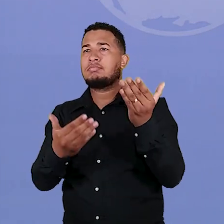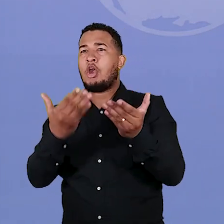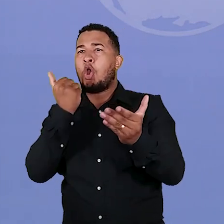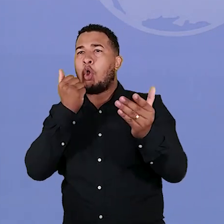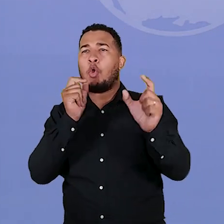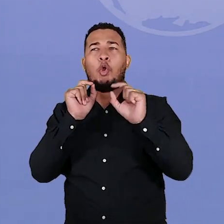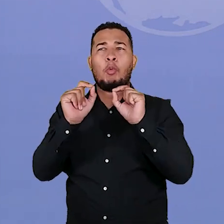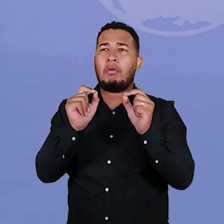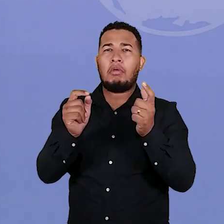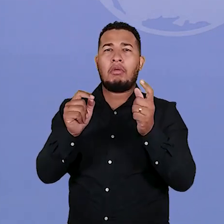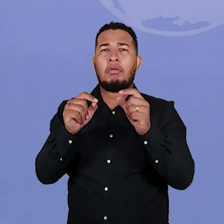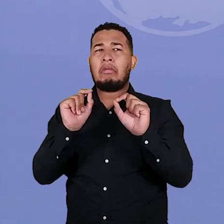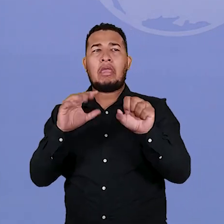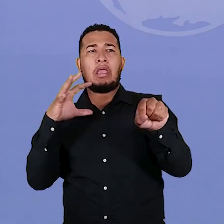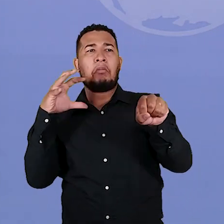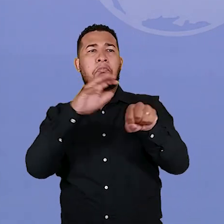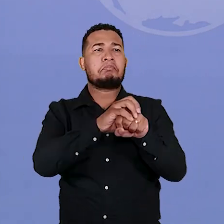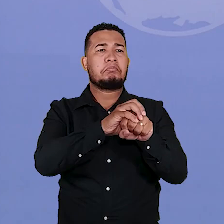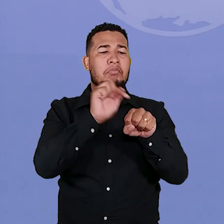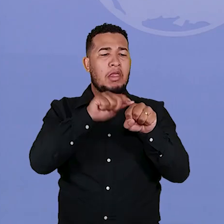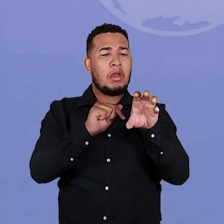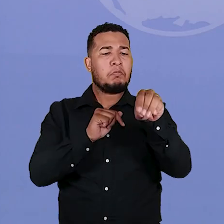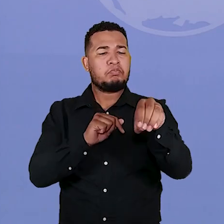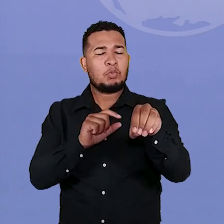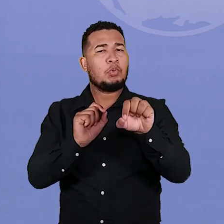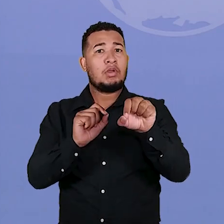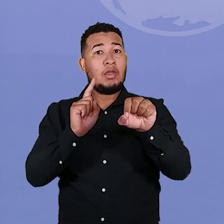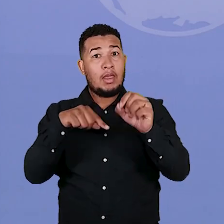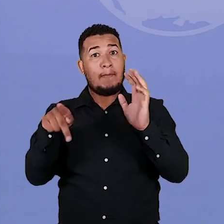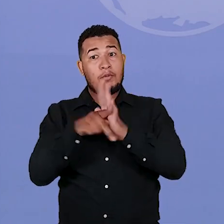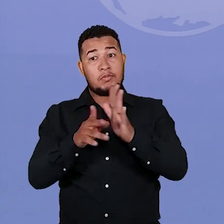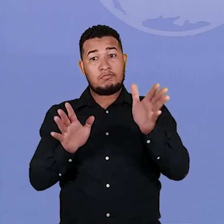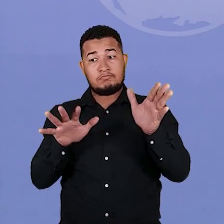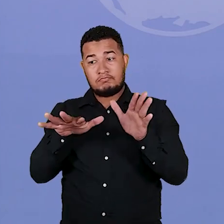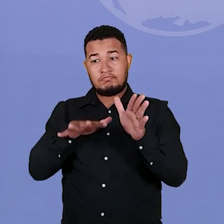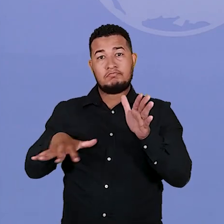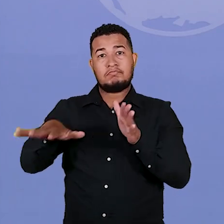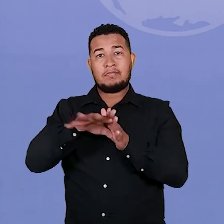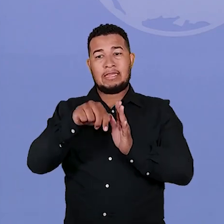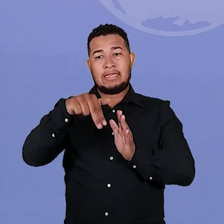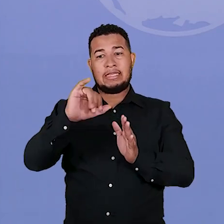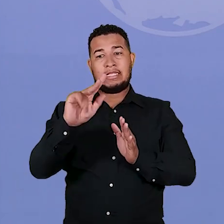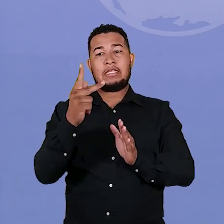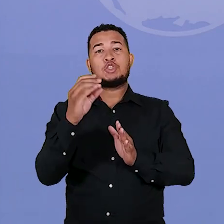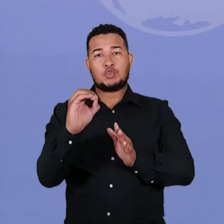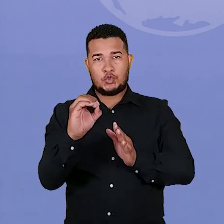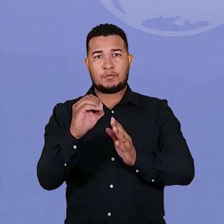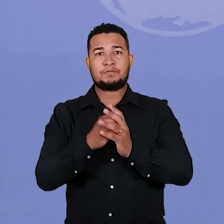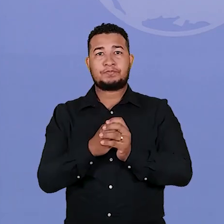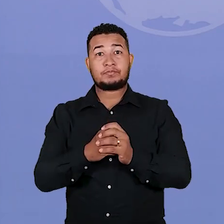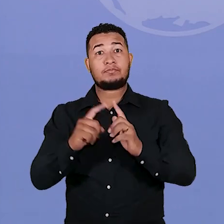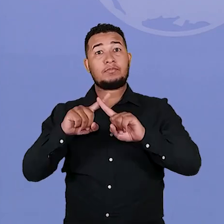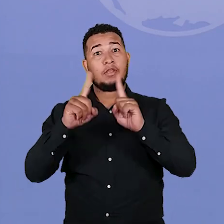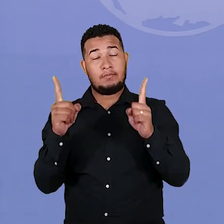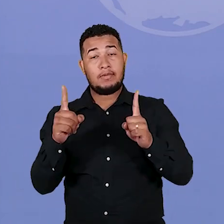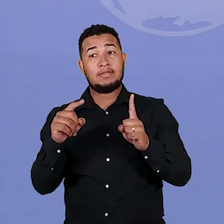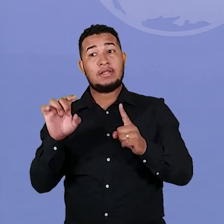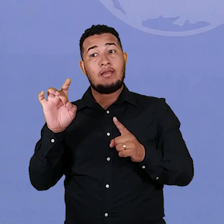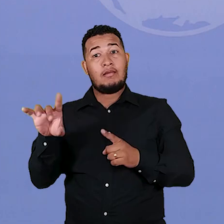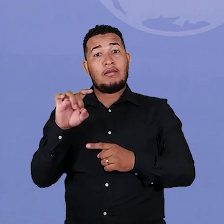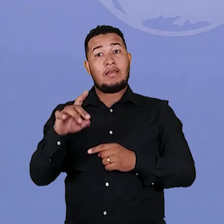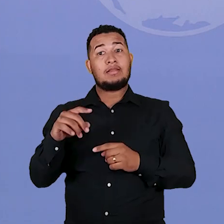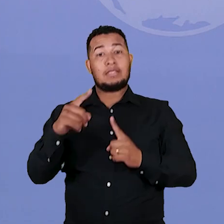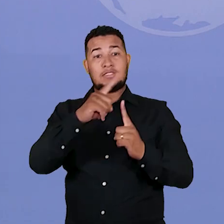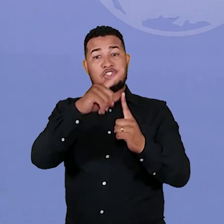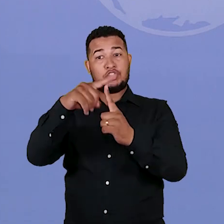interage, o que ele se alimenta, qual é o predador dele, tá? Então, esse é o nicho ecológico. Agora,